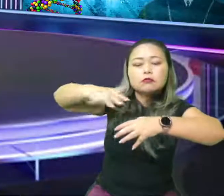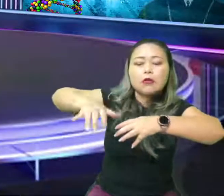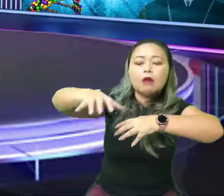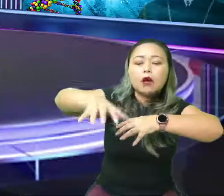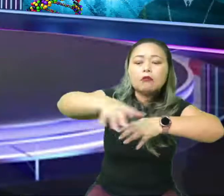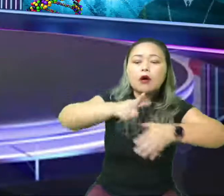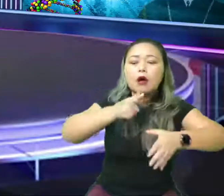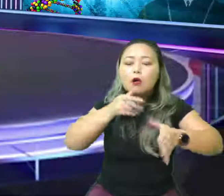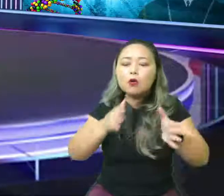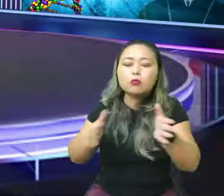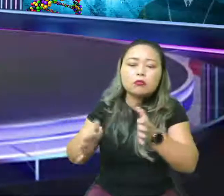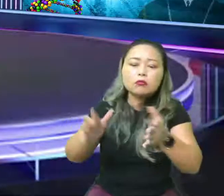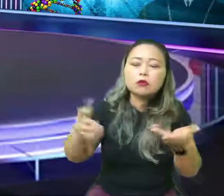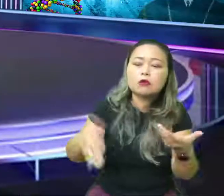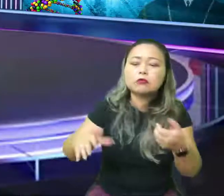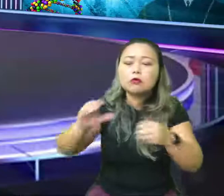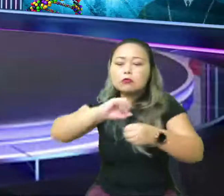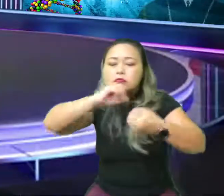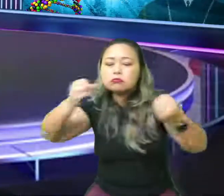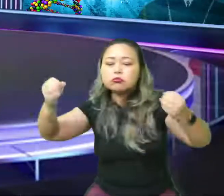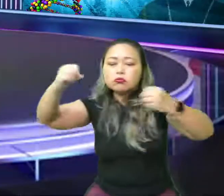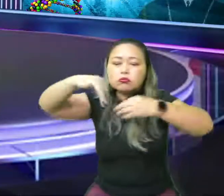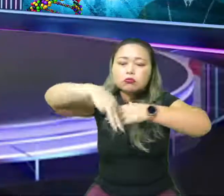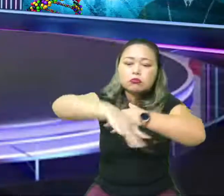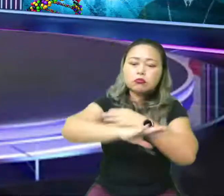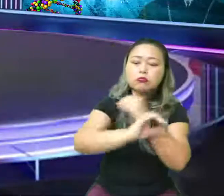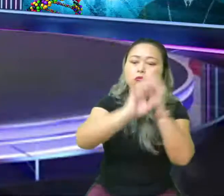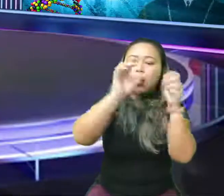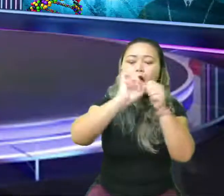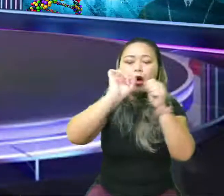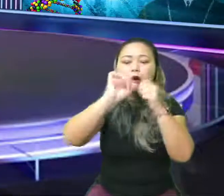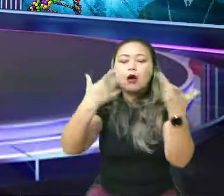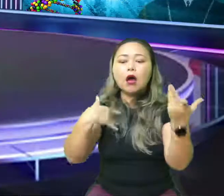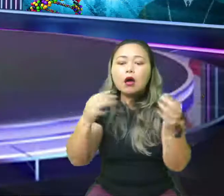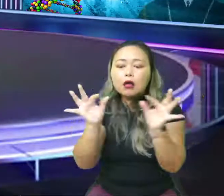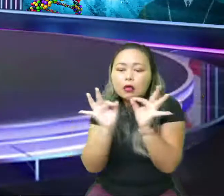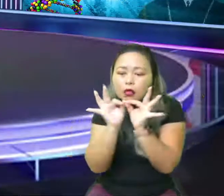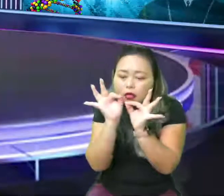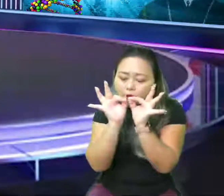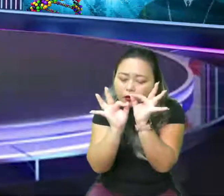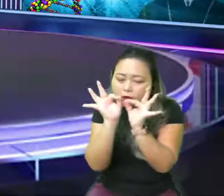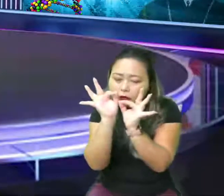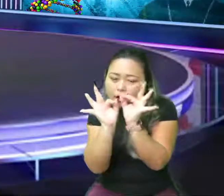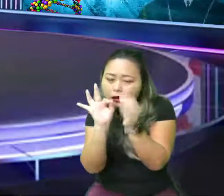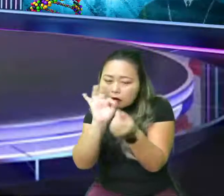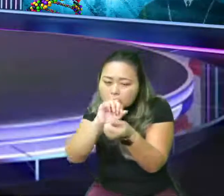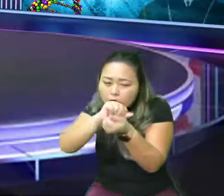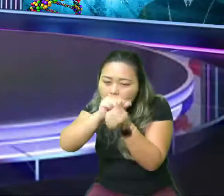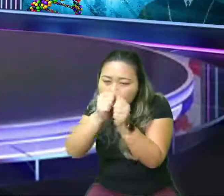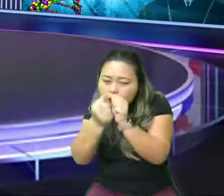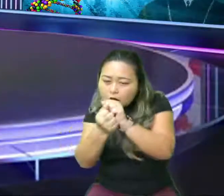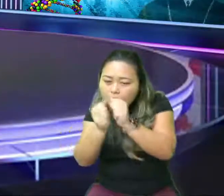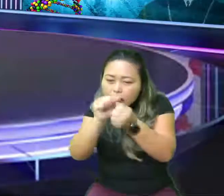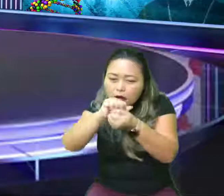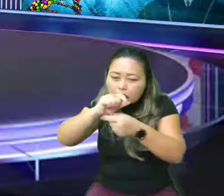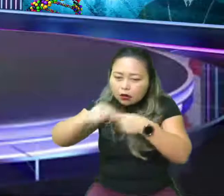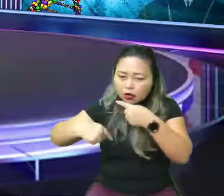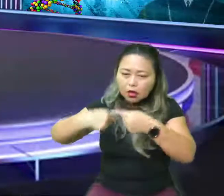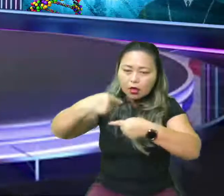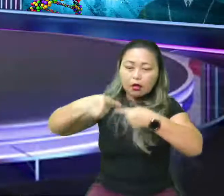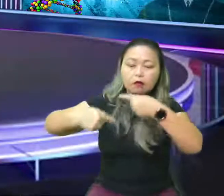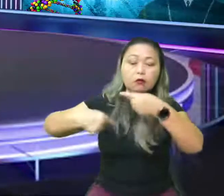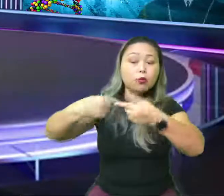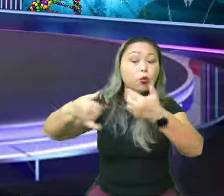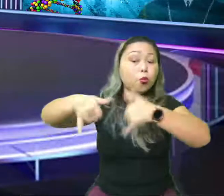formando os rios, os nossos oceanos, e enfim. E aí essas partículas foram se juntando, sofrendo transformações, por isso que é chamado de evolução